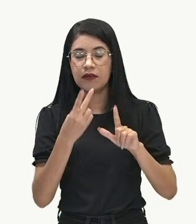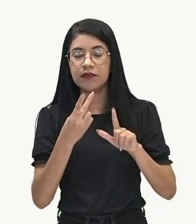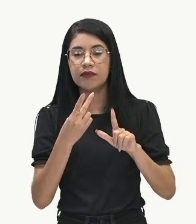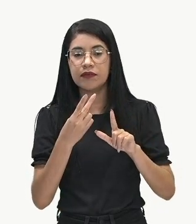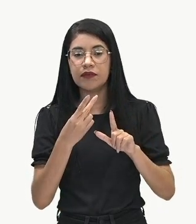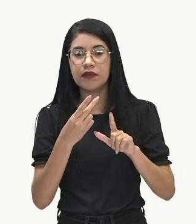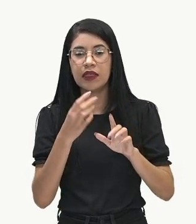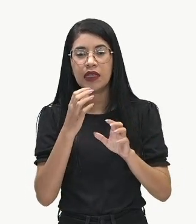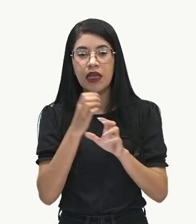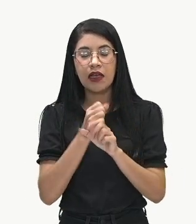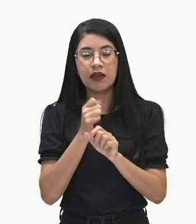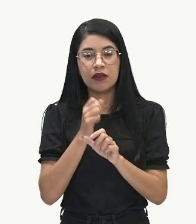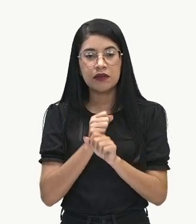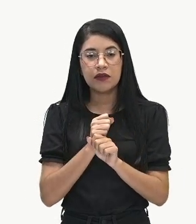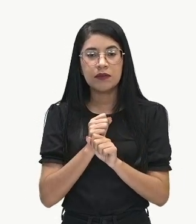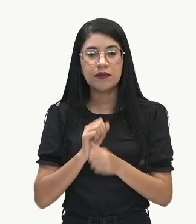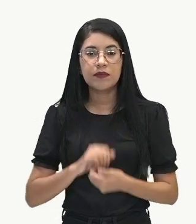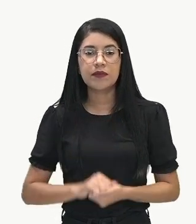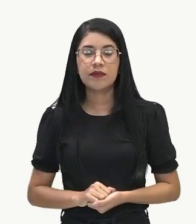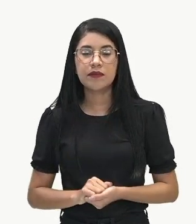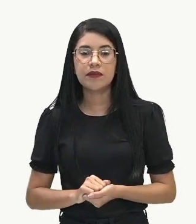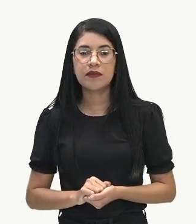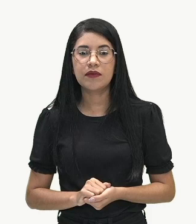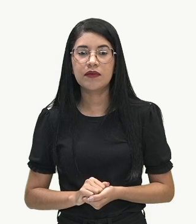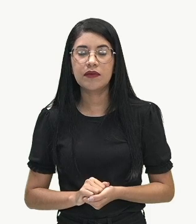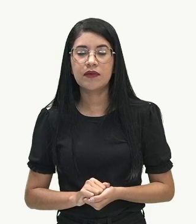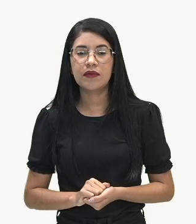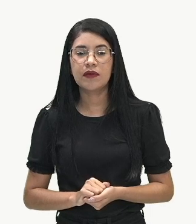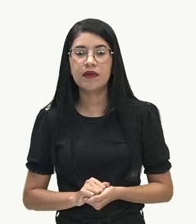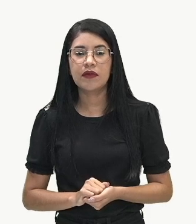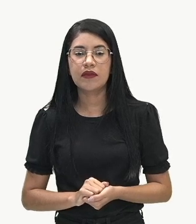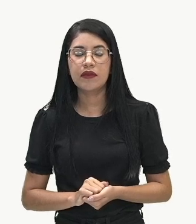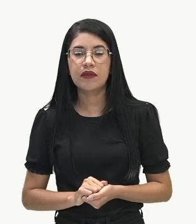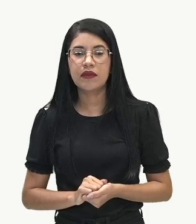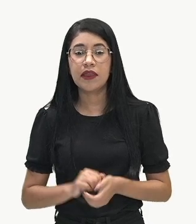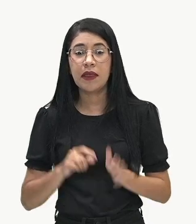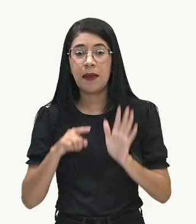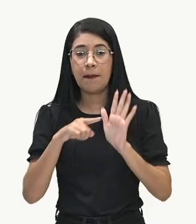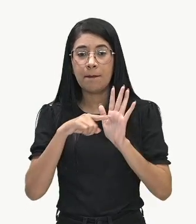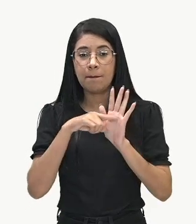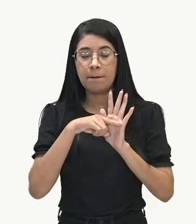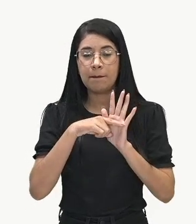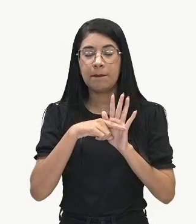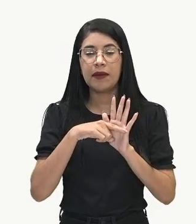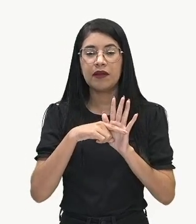vai dar o quê? O valor vai dar menos